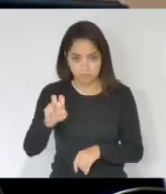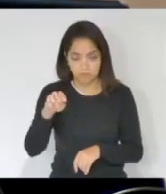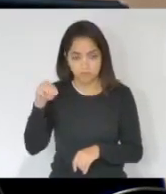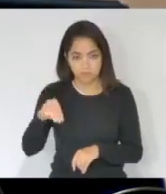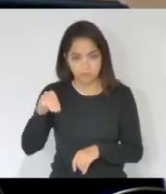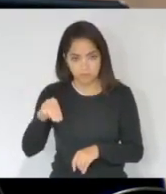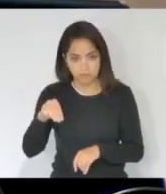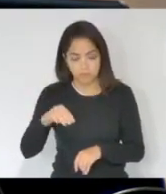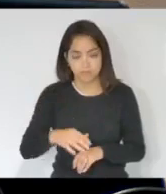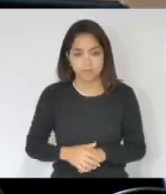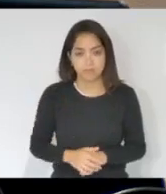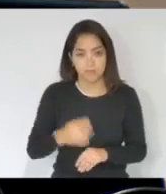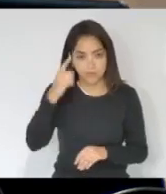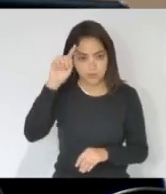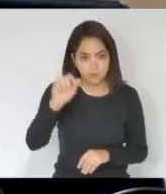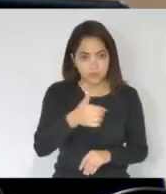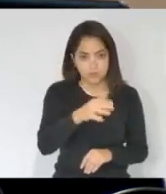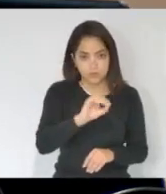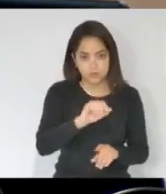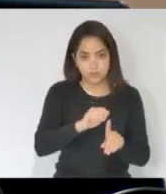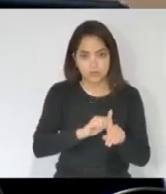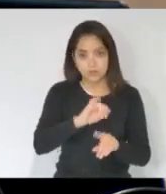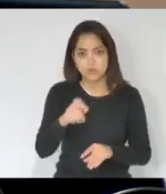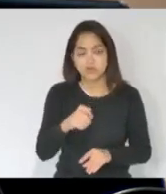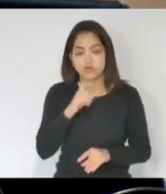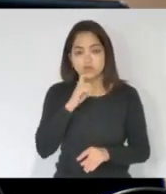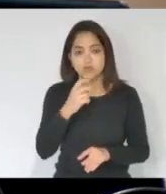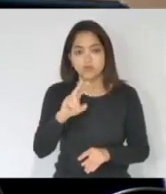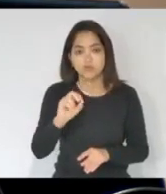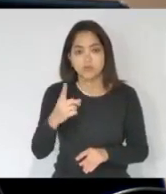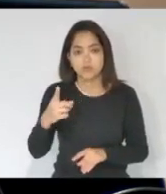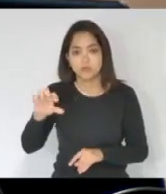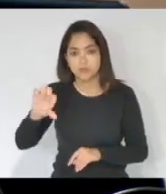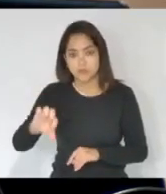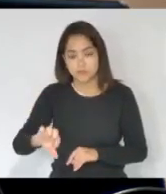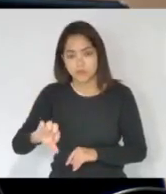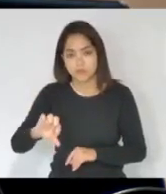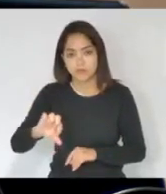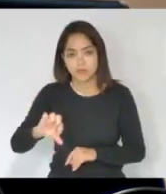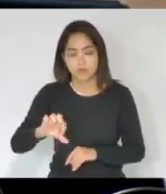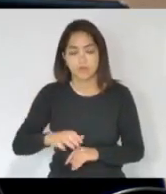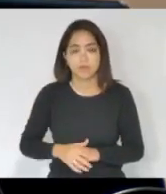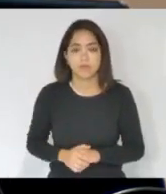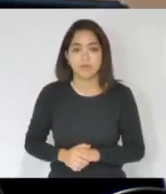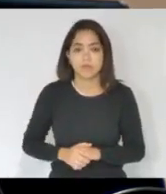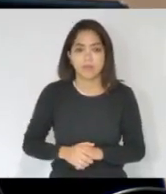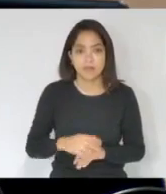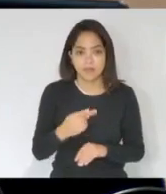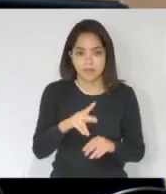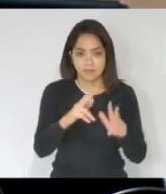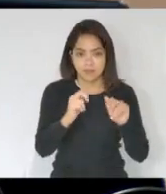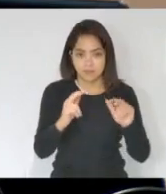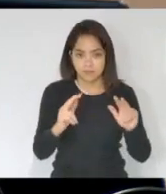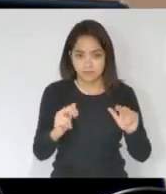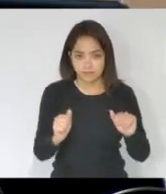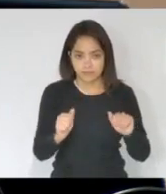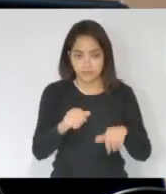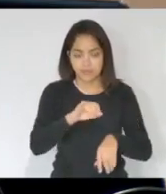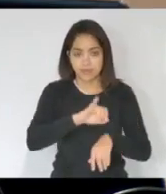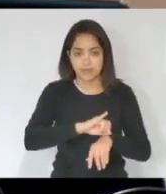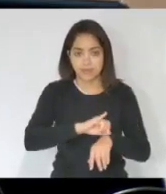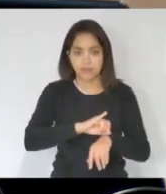16h15, do dia 10 do mês de julho do ano 2019, nesta cidade de